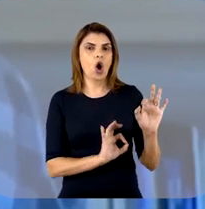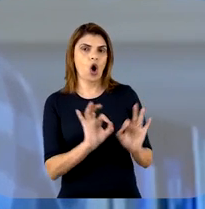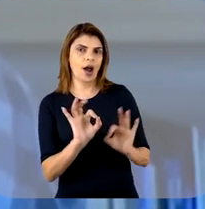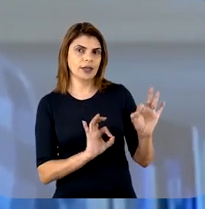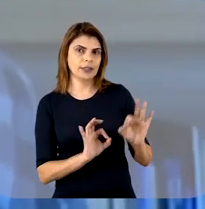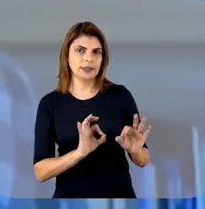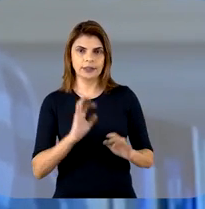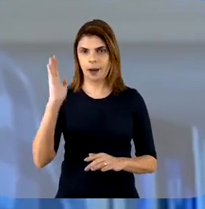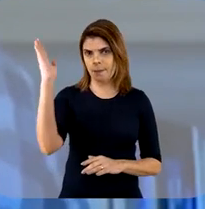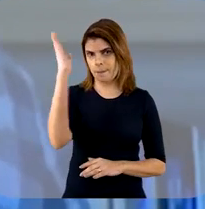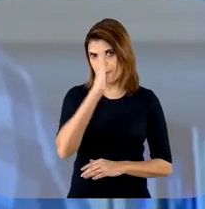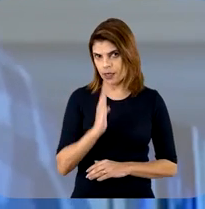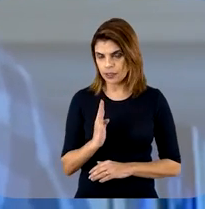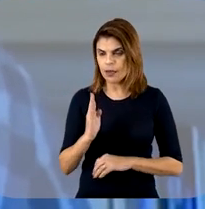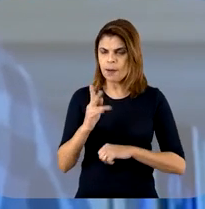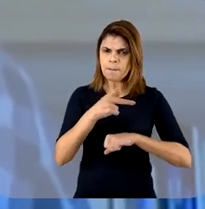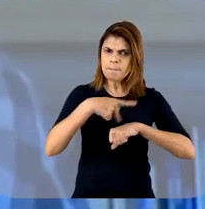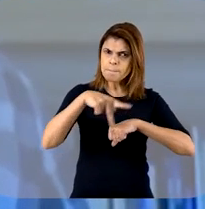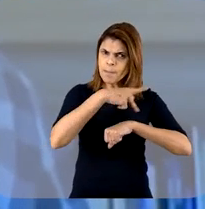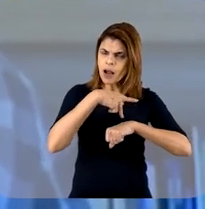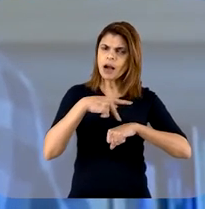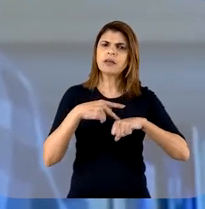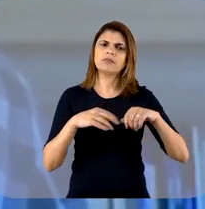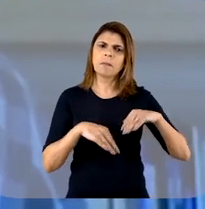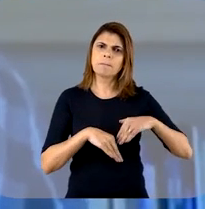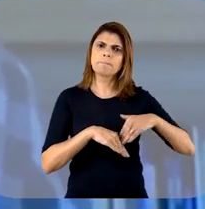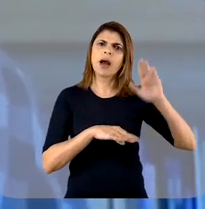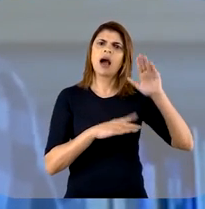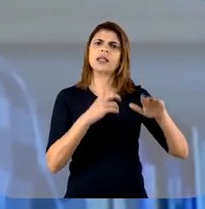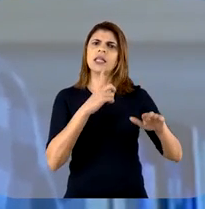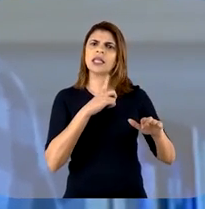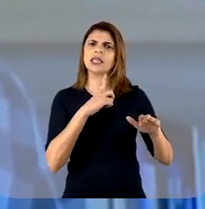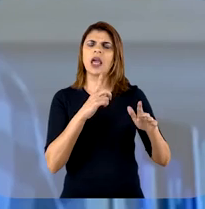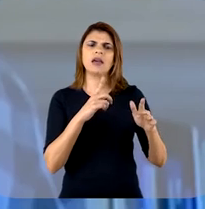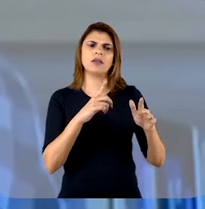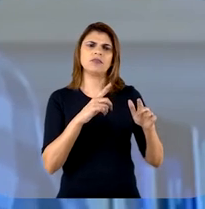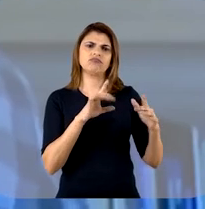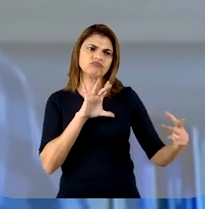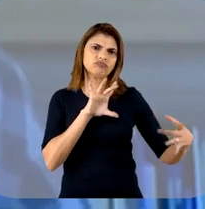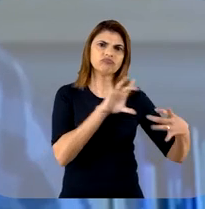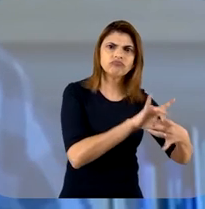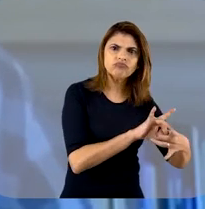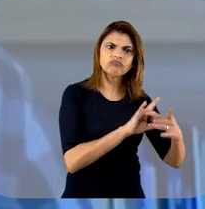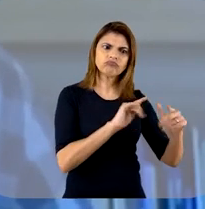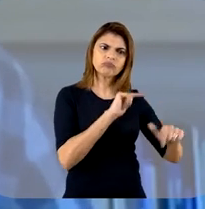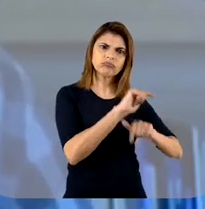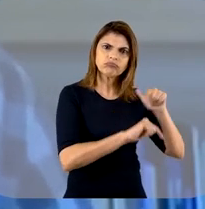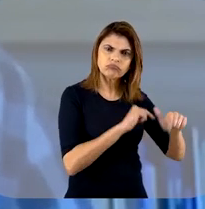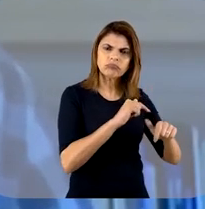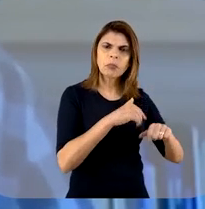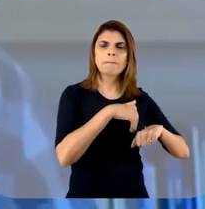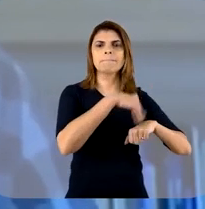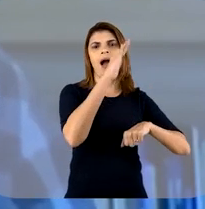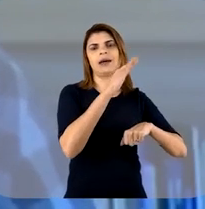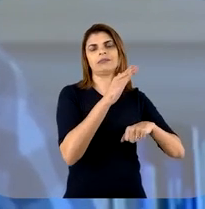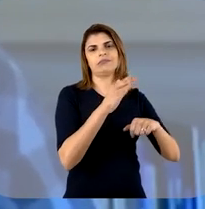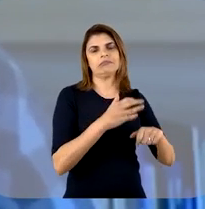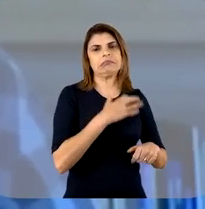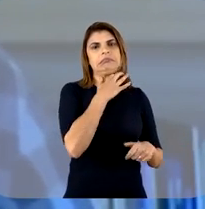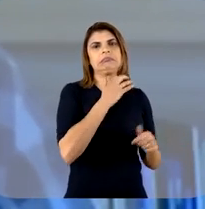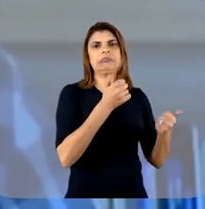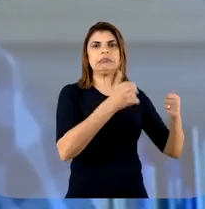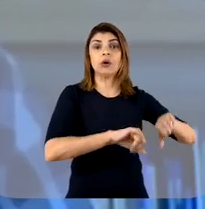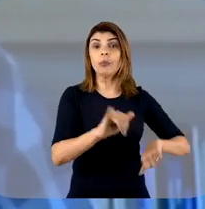país. Países que são mais vinculados a uma atividade de serviços são muito mais afetados. Nós observamos, por exemplo,